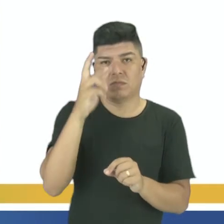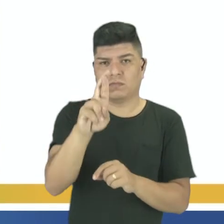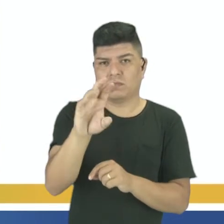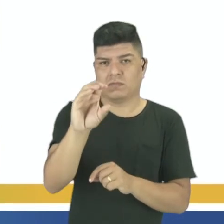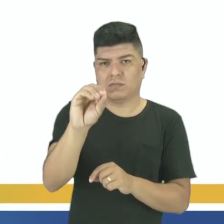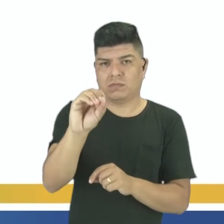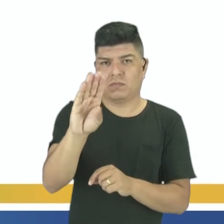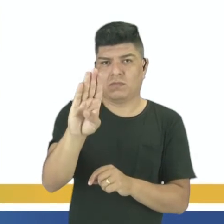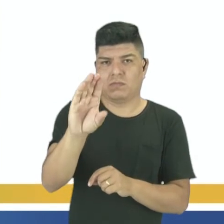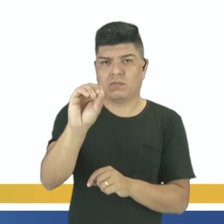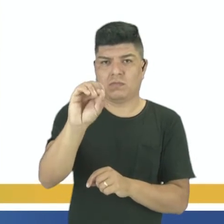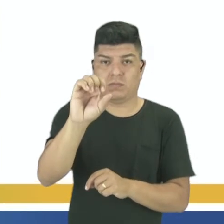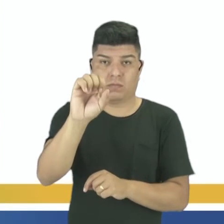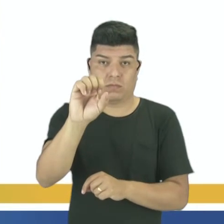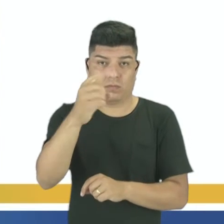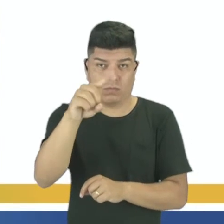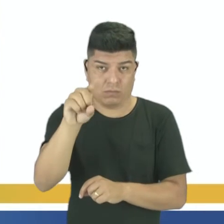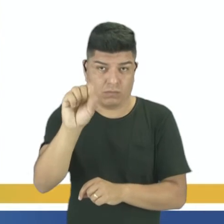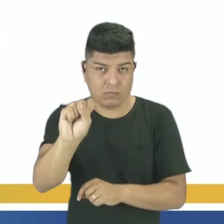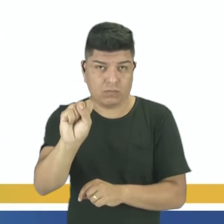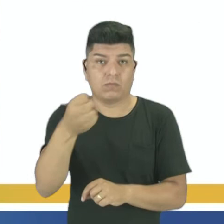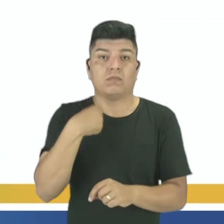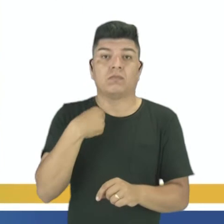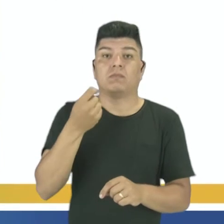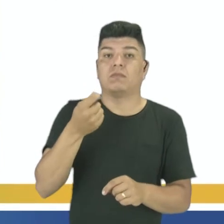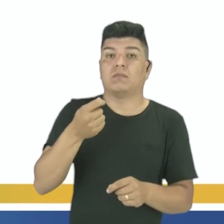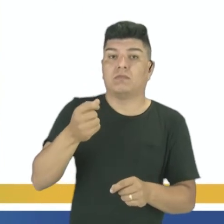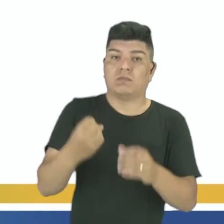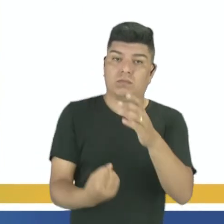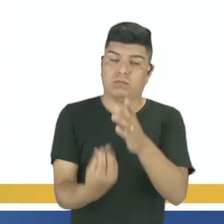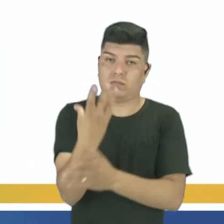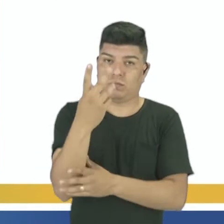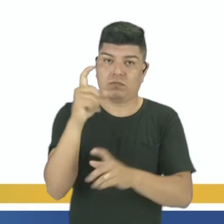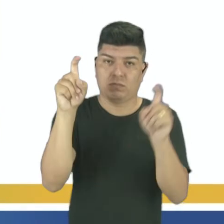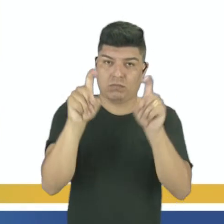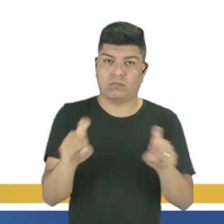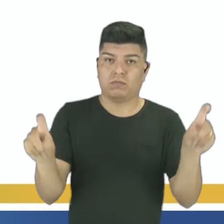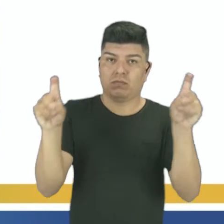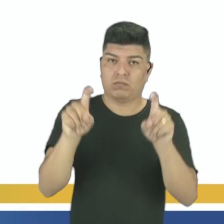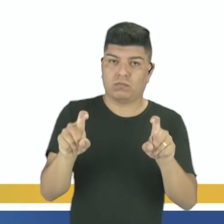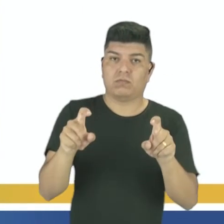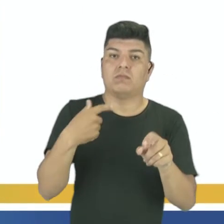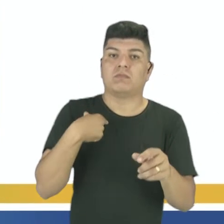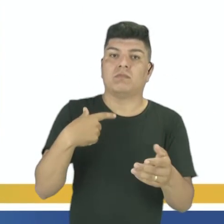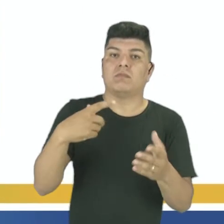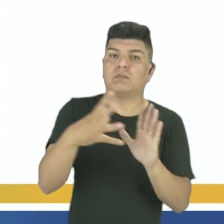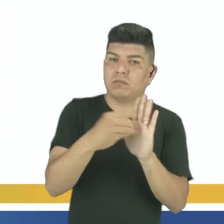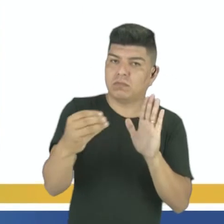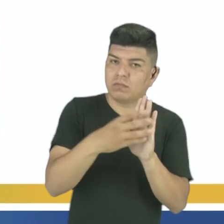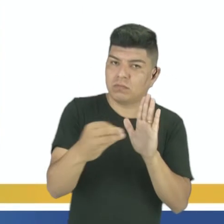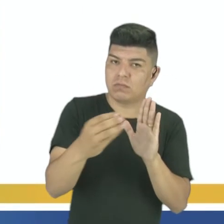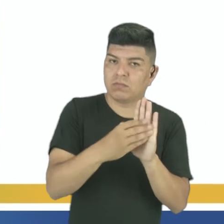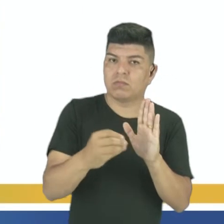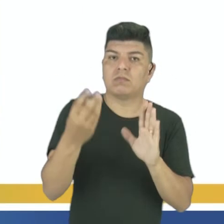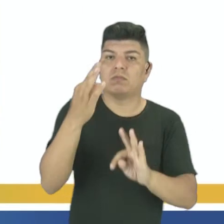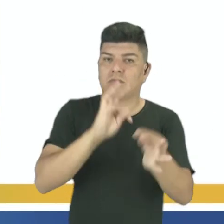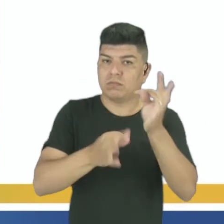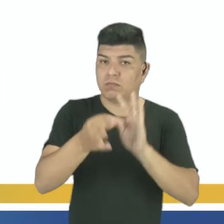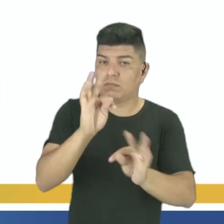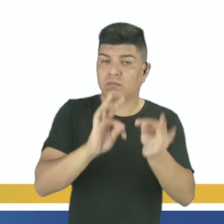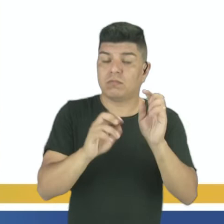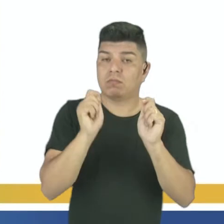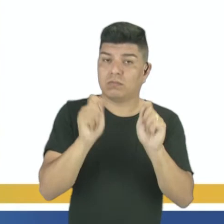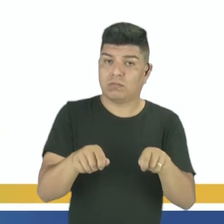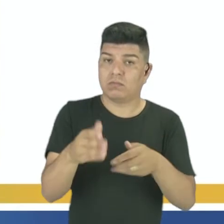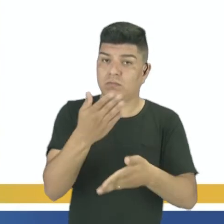robôs ou bots são programas de computador criados para executar tarefas repetitivas no meio virtual. podem